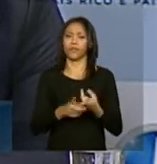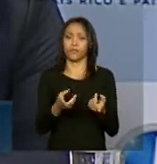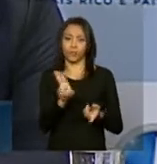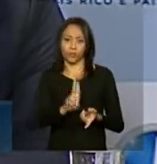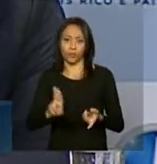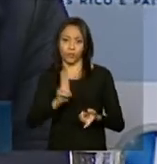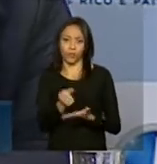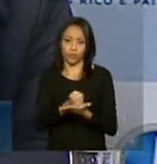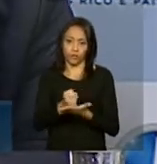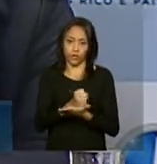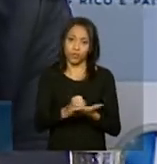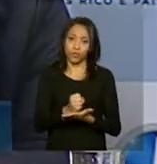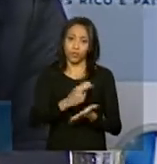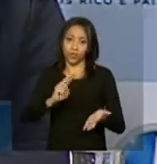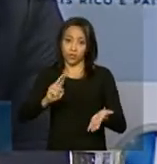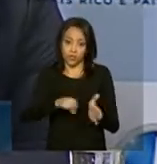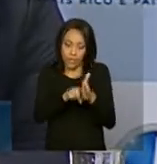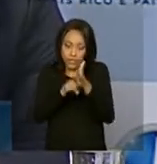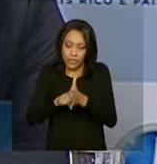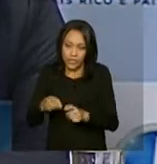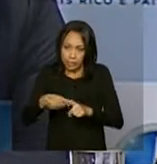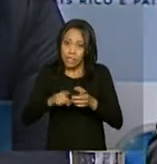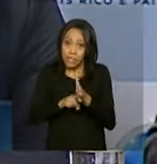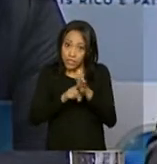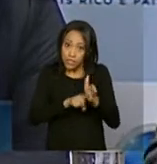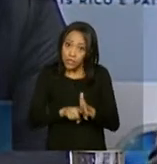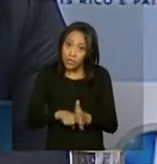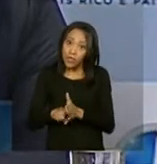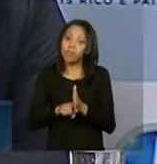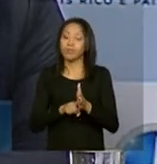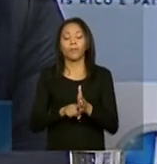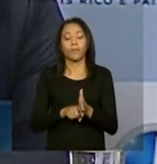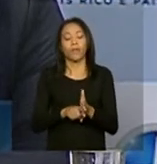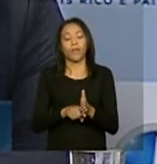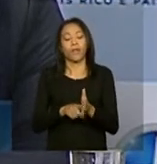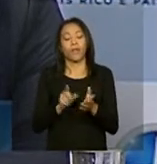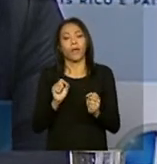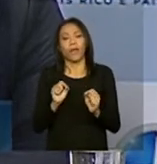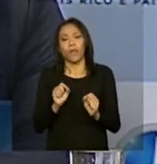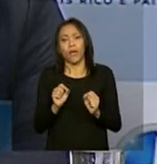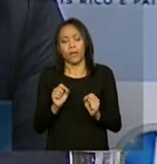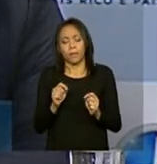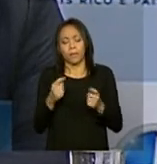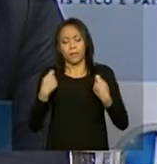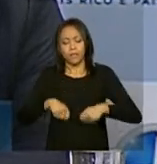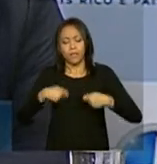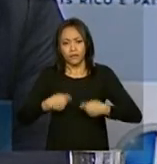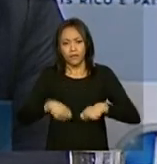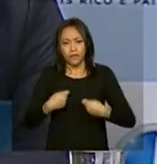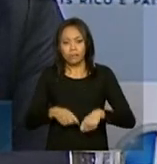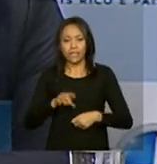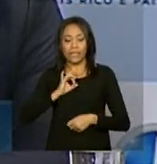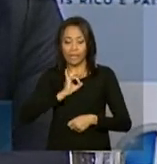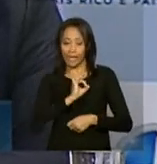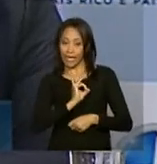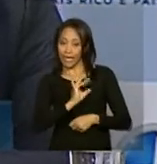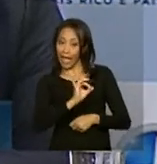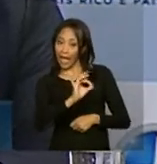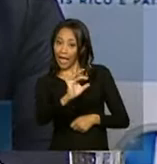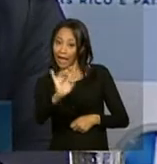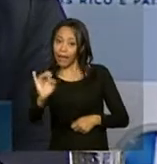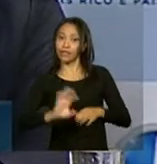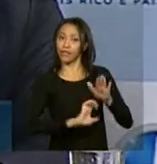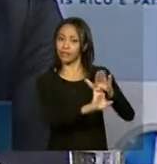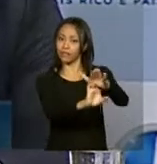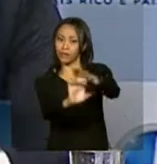medicamentos, tende a superestimar o impacto. É preciso dizer que cada operadora tem sua massa